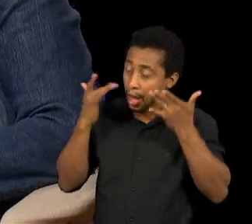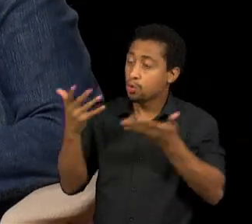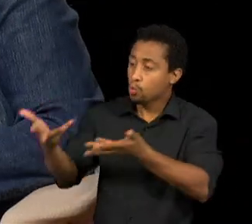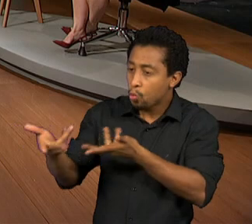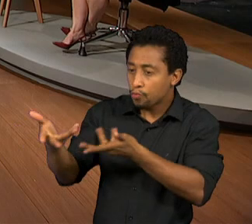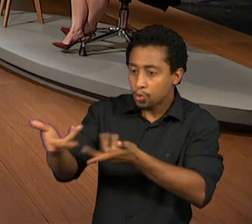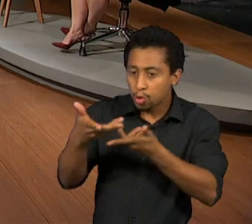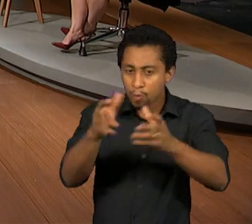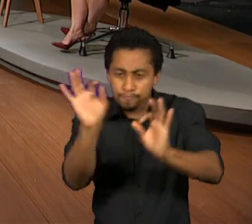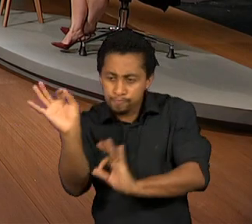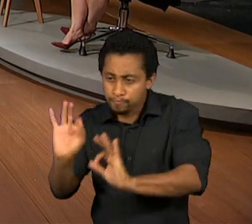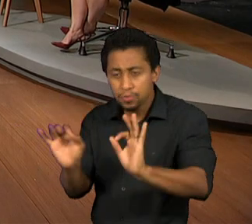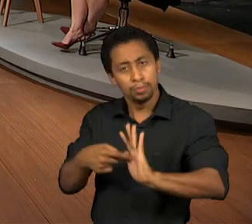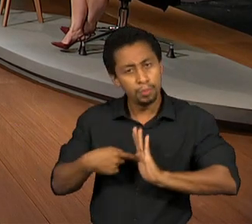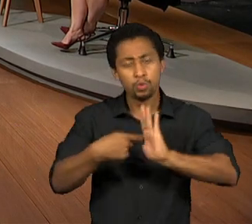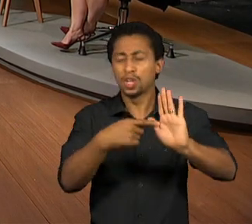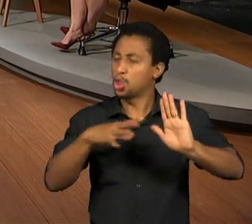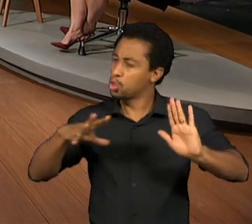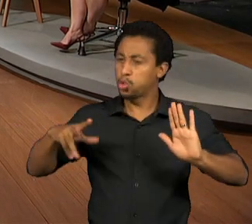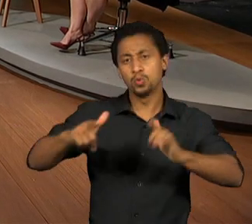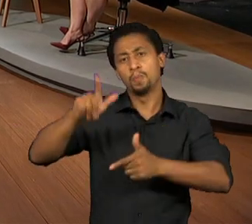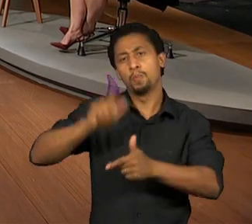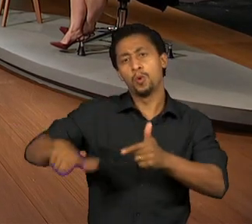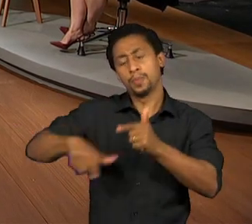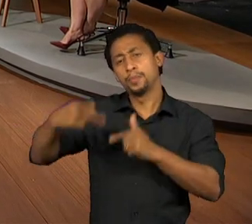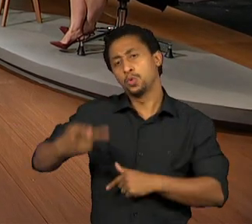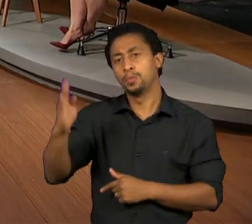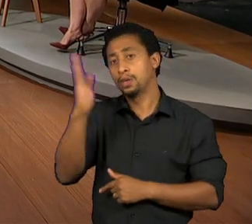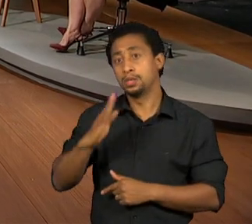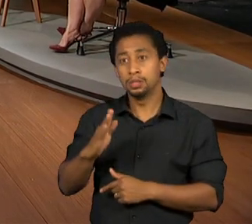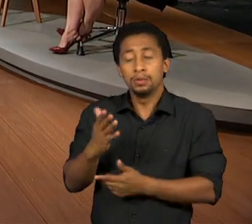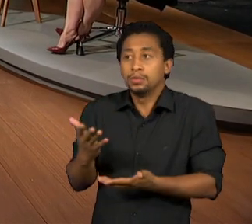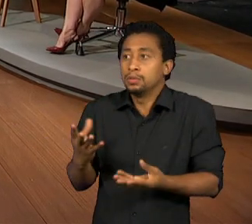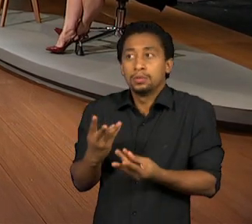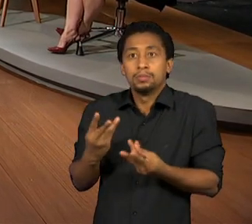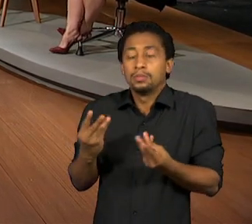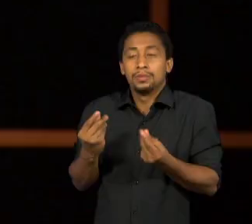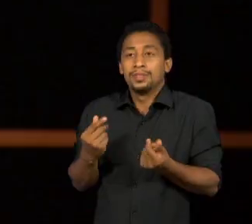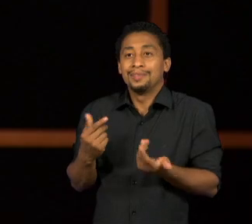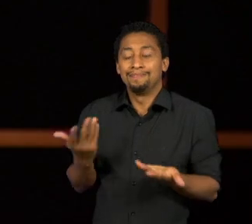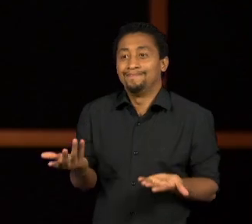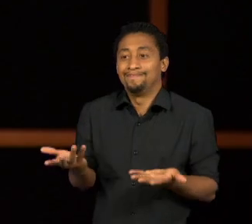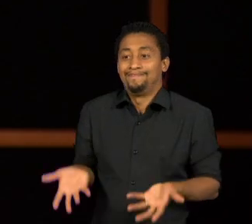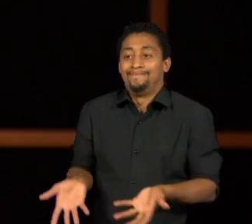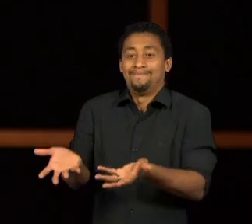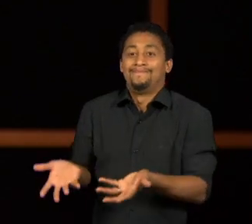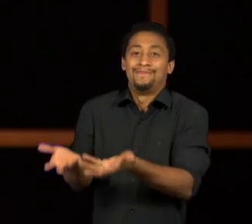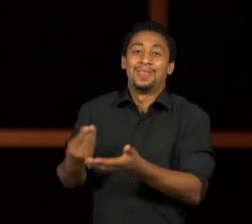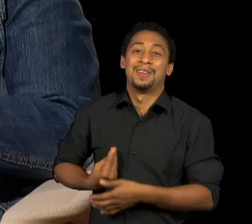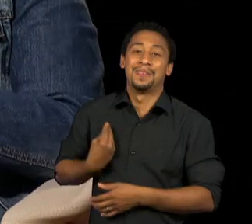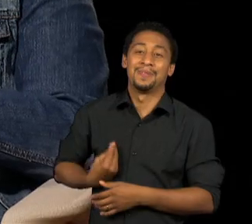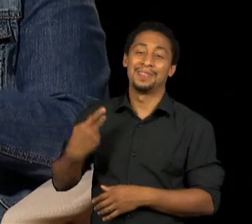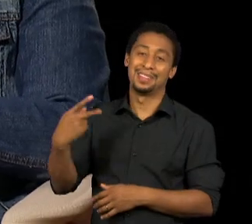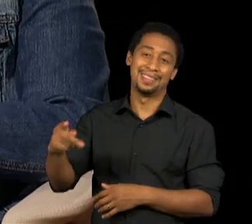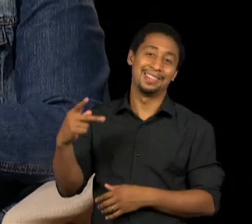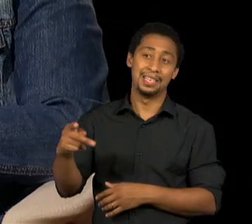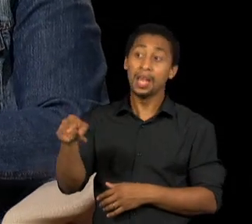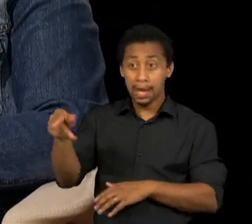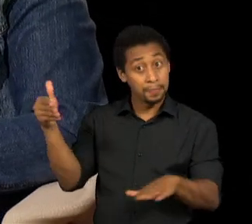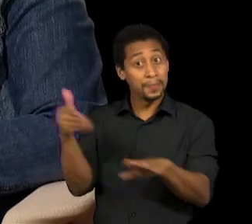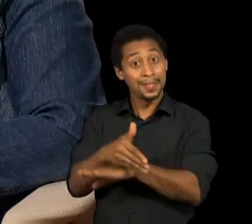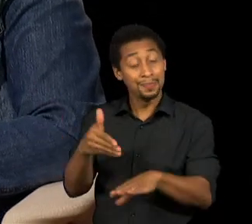montar, para ele, eu acho que foi assim, um sopro para a vida dele. Porque ele ia sempre assistir, ele ia sempre